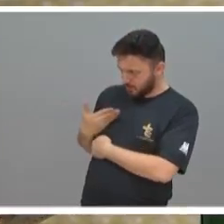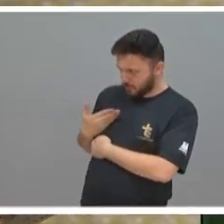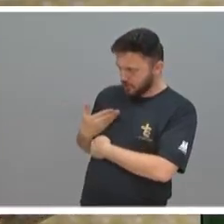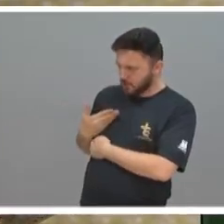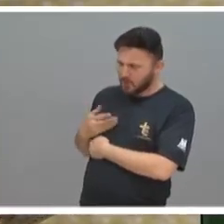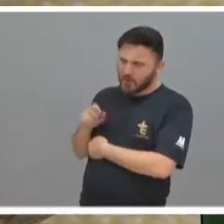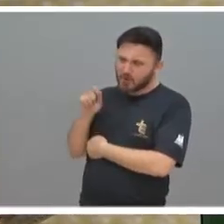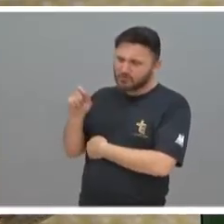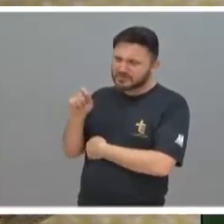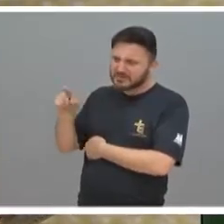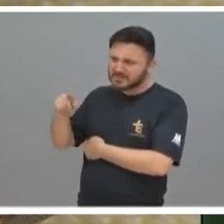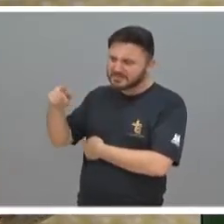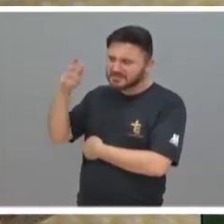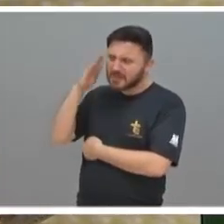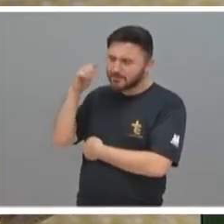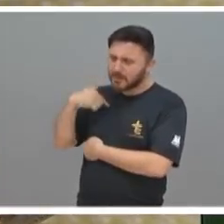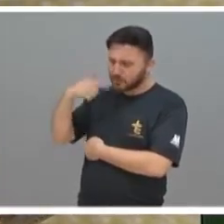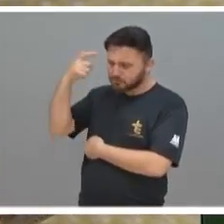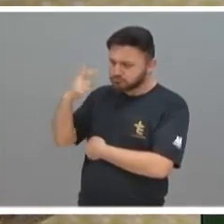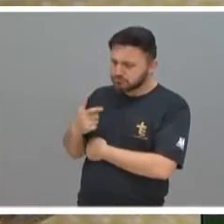quem dizeis que eu sou?